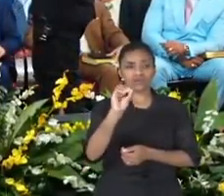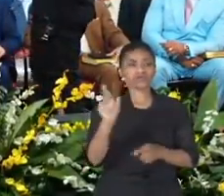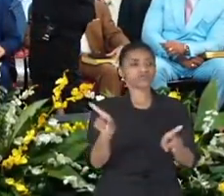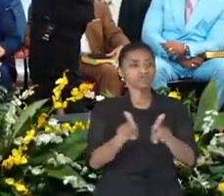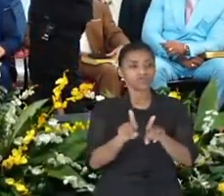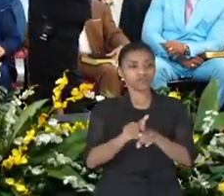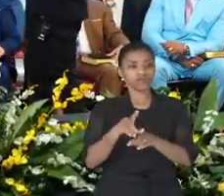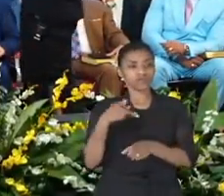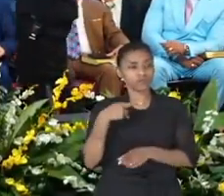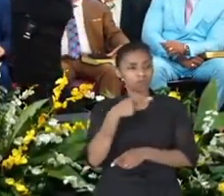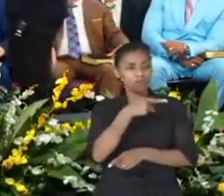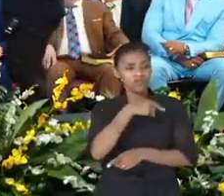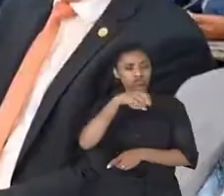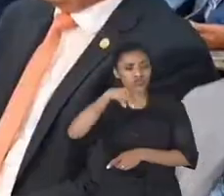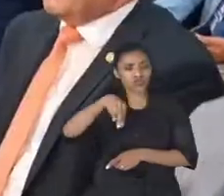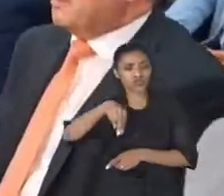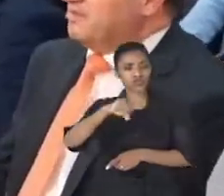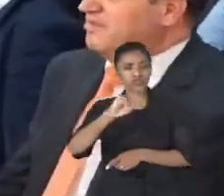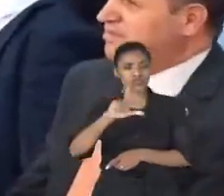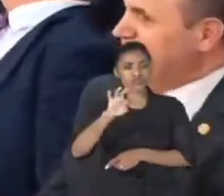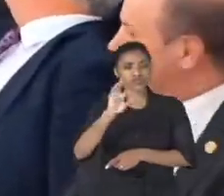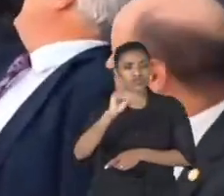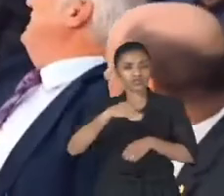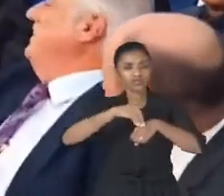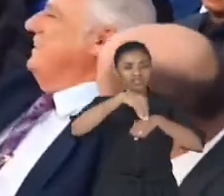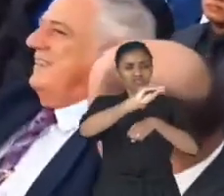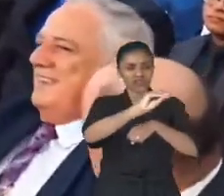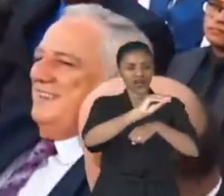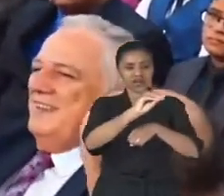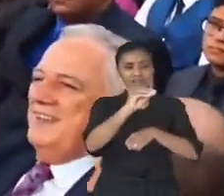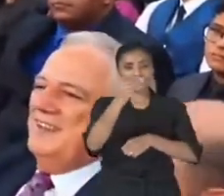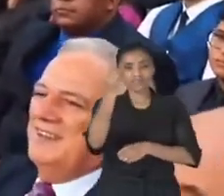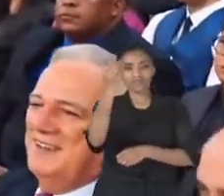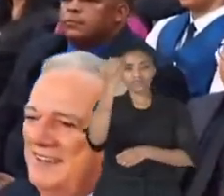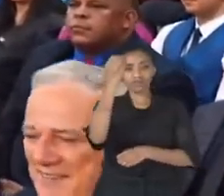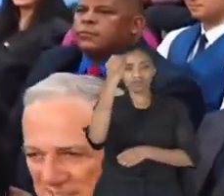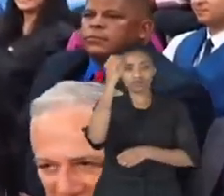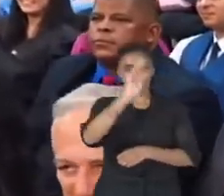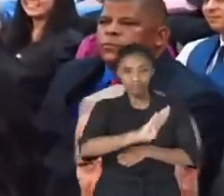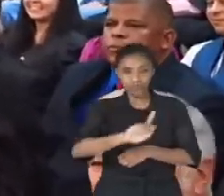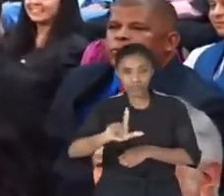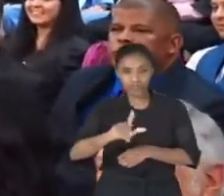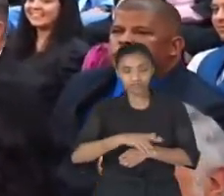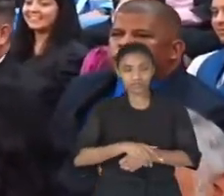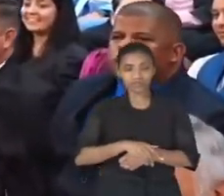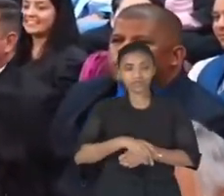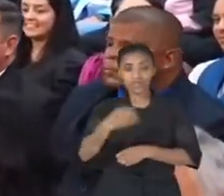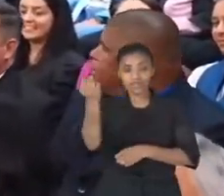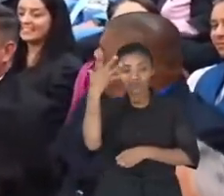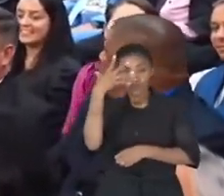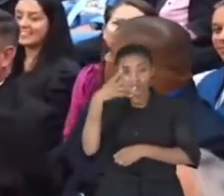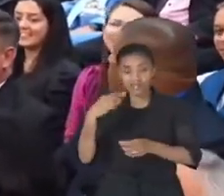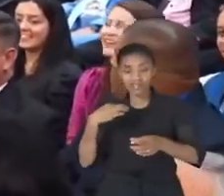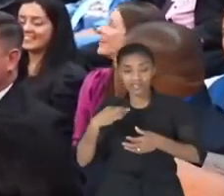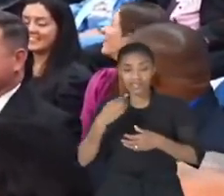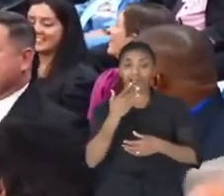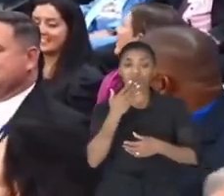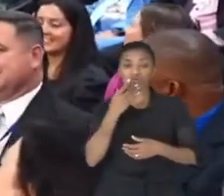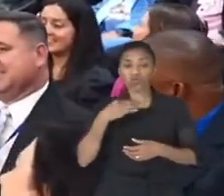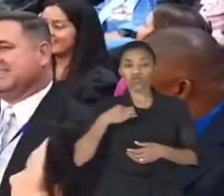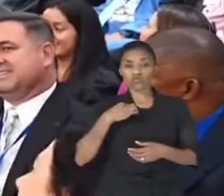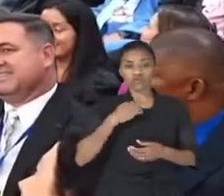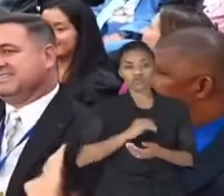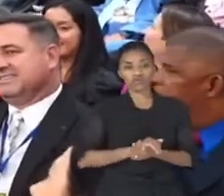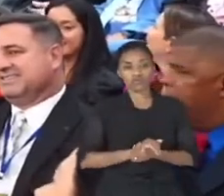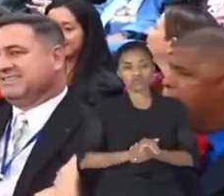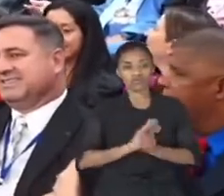Pastor Nirto, só tem que levar ele lá em Blumenau. Esse menino revela até a cor da roupa que a gente está usando, é uma coisa fora do normal. Deus usa muito ele,